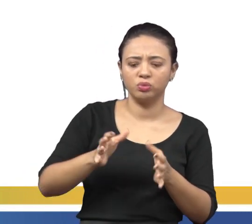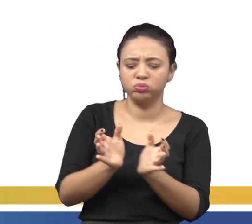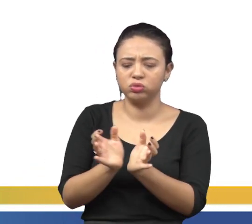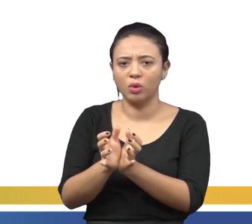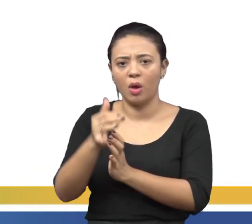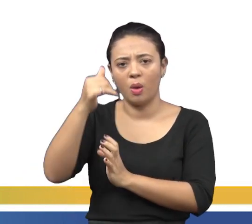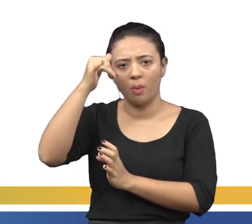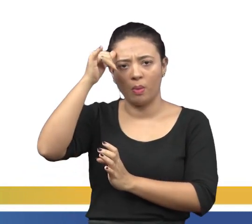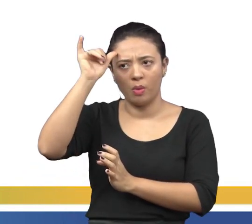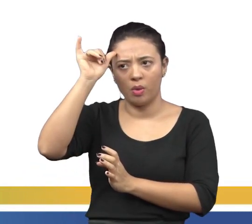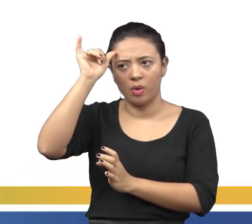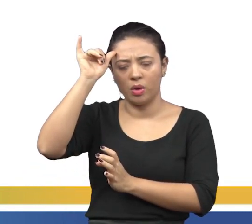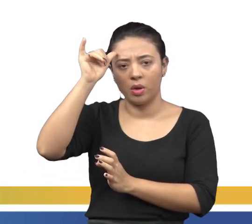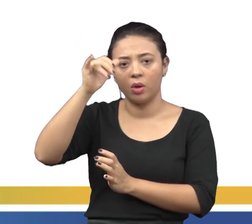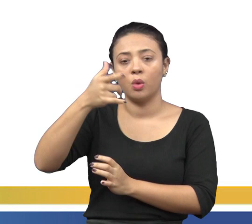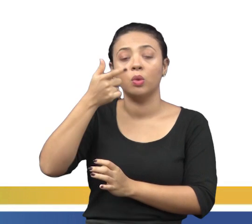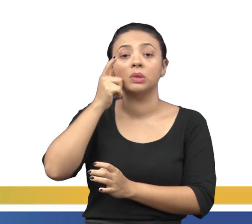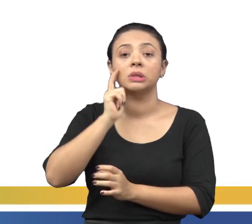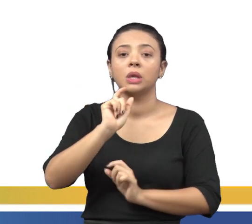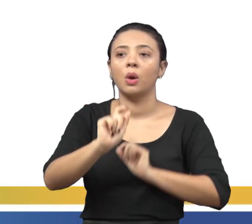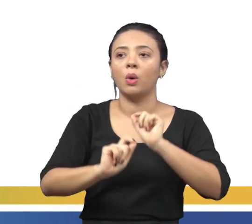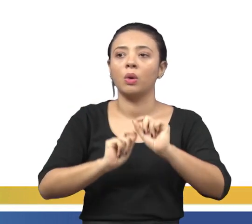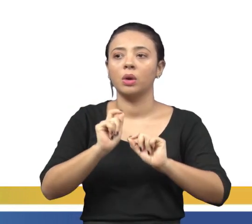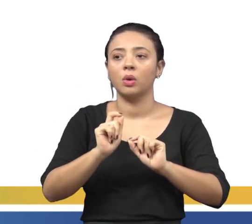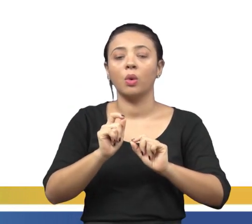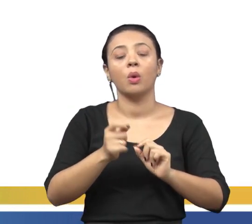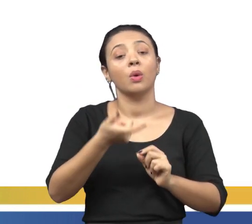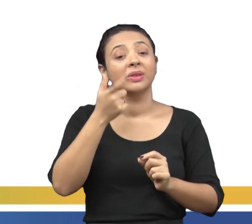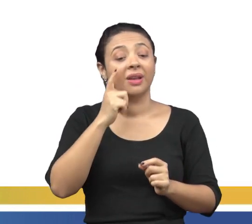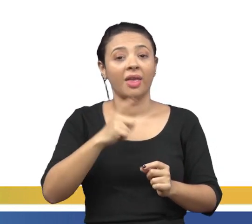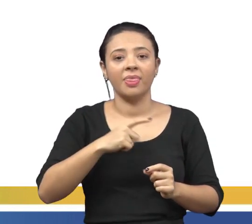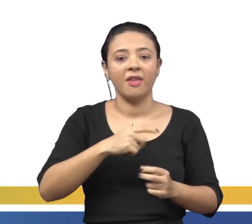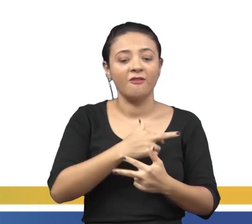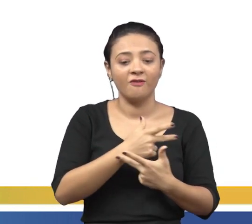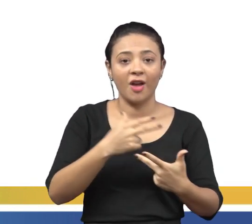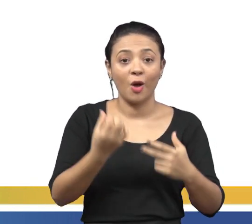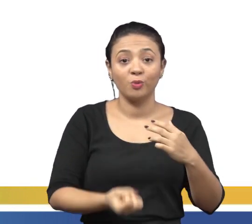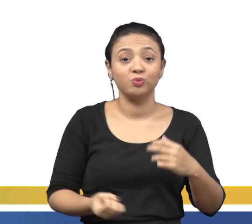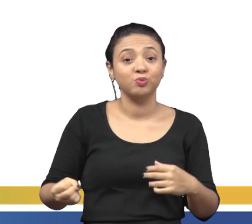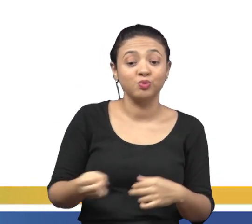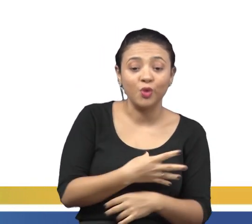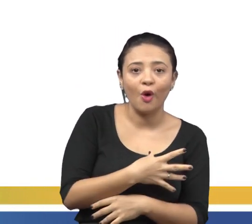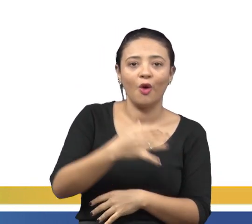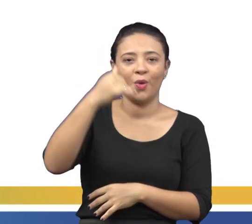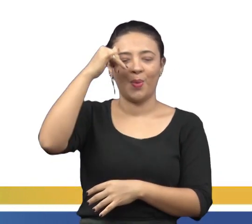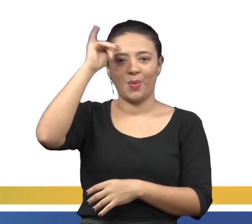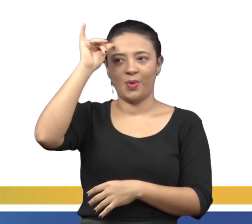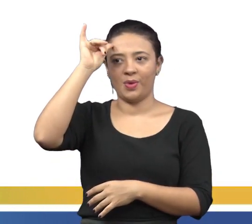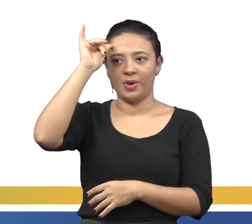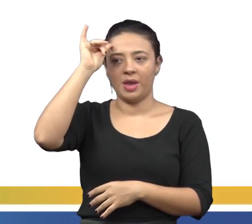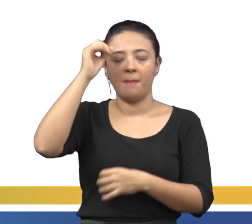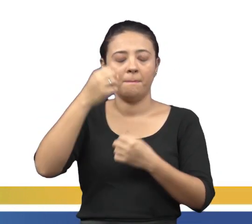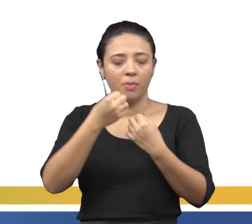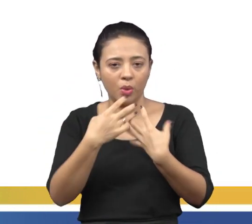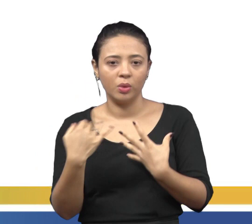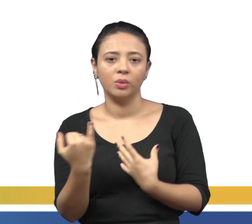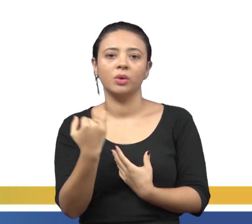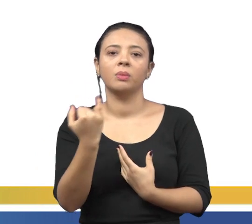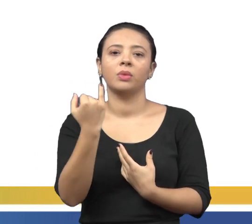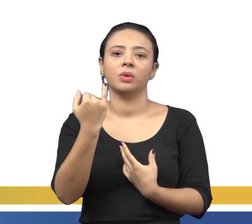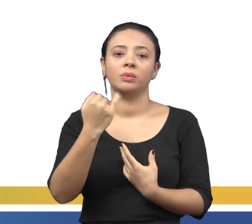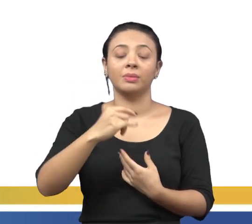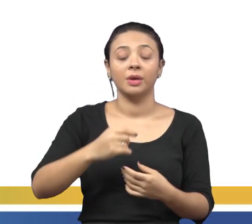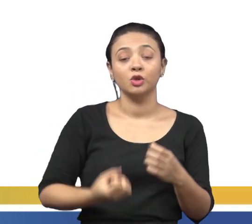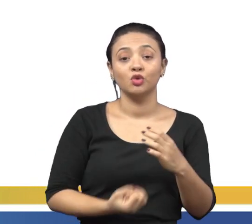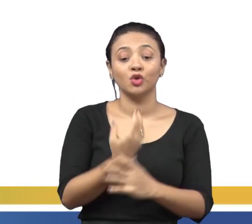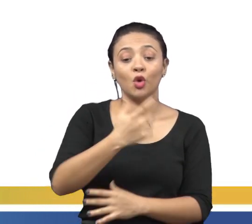de reposição e seus produtos, além de serem fonte de energia, servem de matéria-prima para muitas mercadorias, tá? Várias medidas